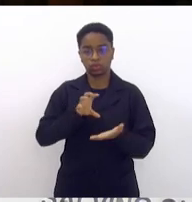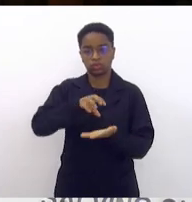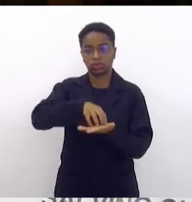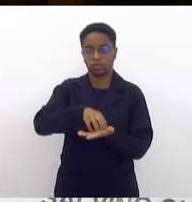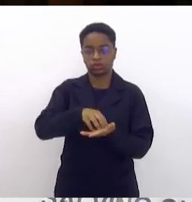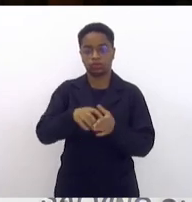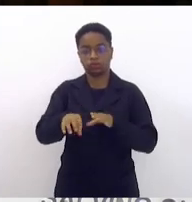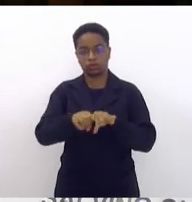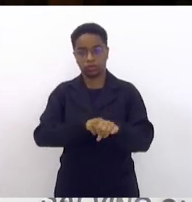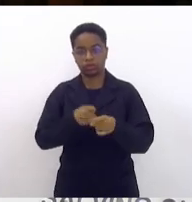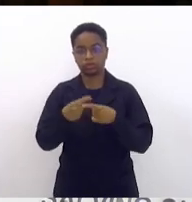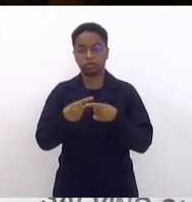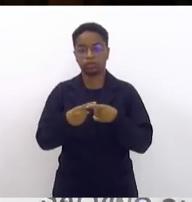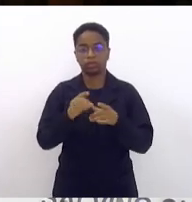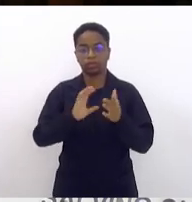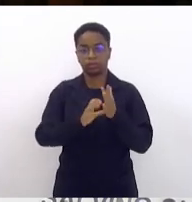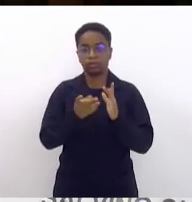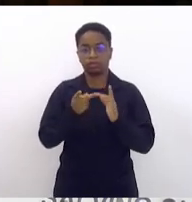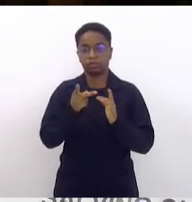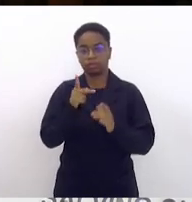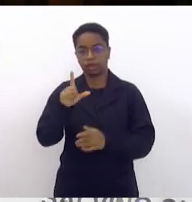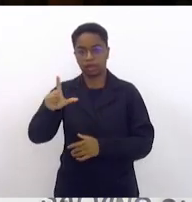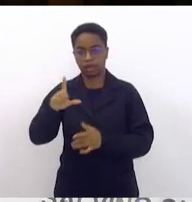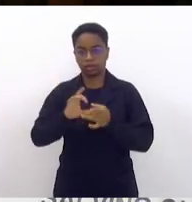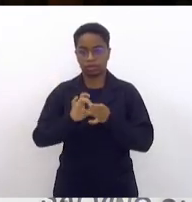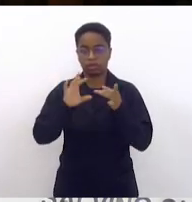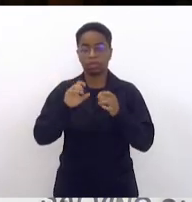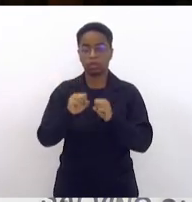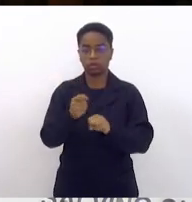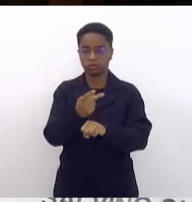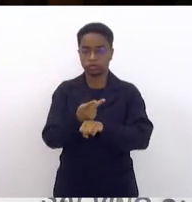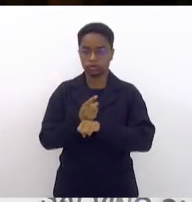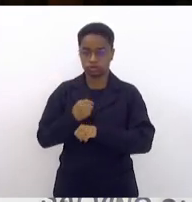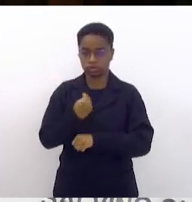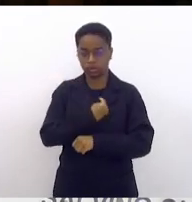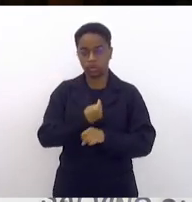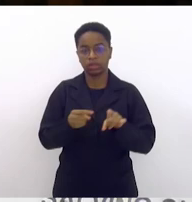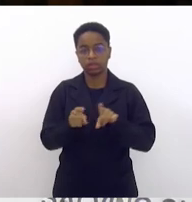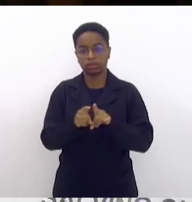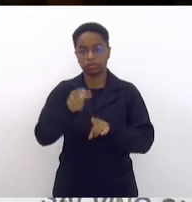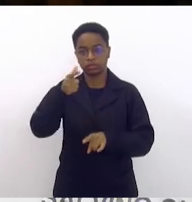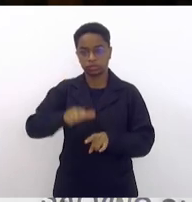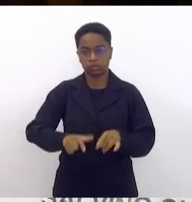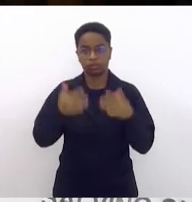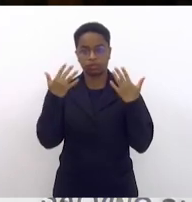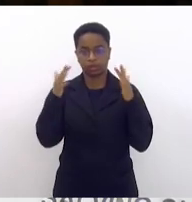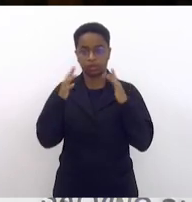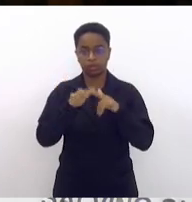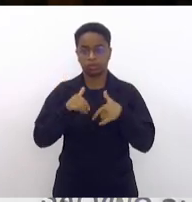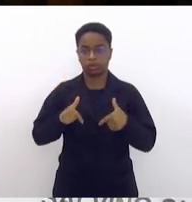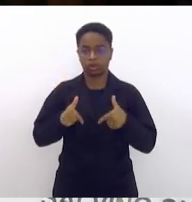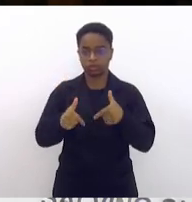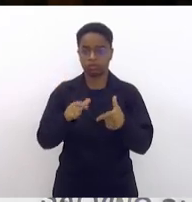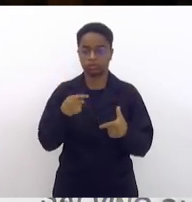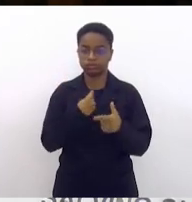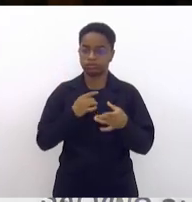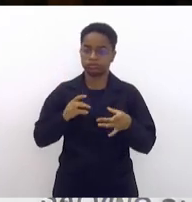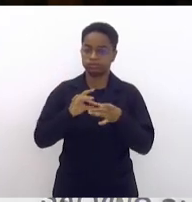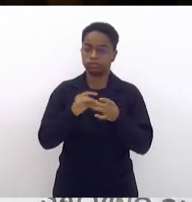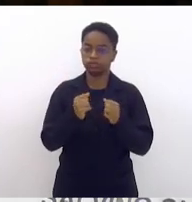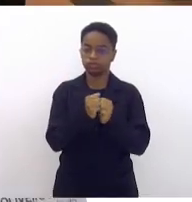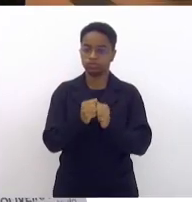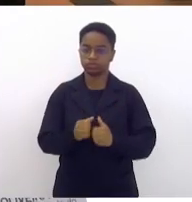PL tá completamente à disposição o que precisarem pode contar com a gente e mais uma vez parabéns pela iniciativa estamos